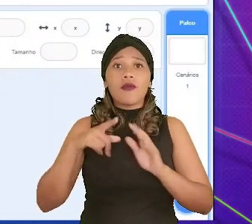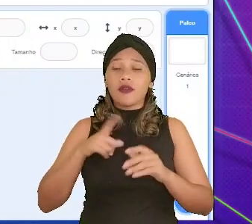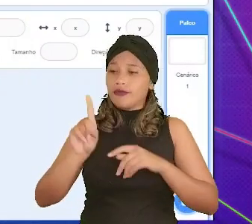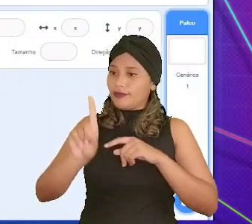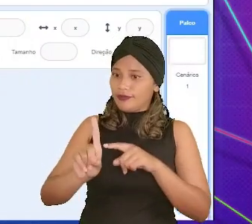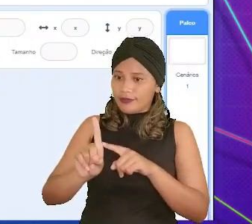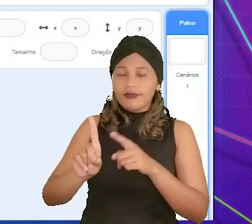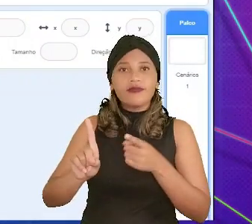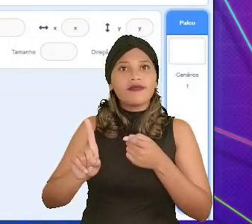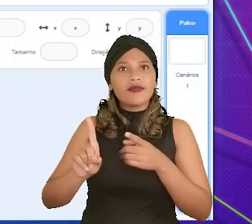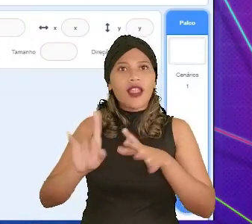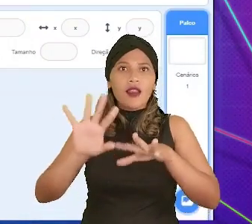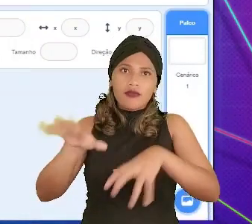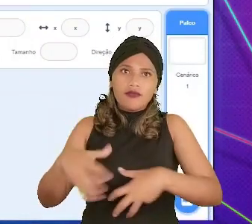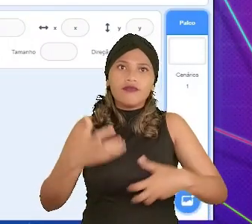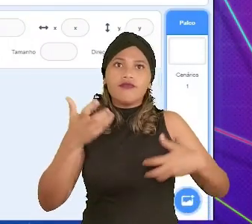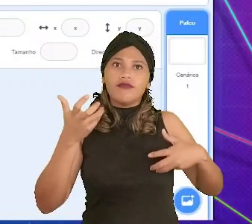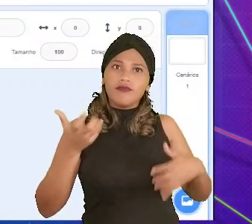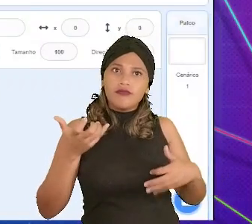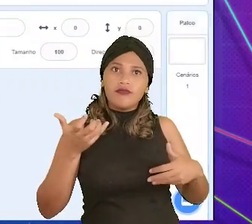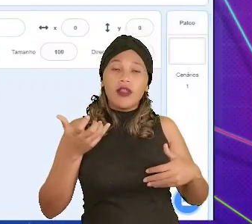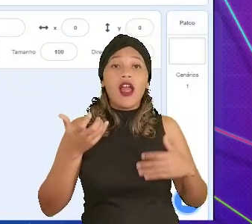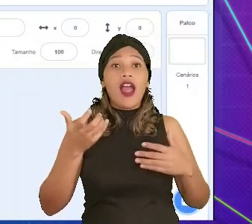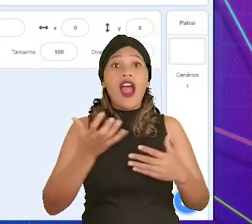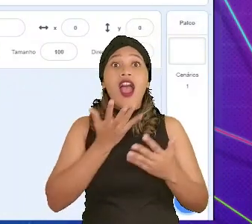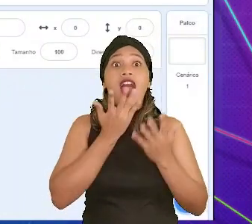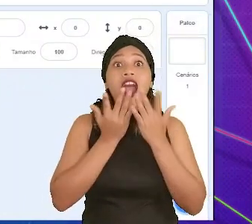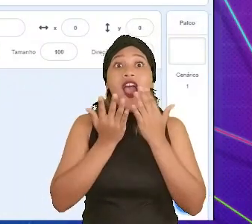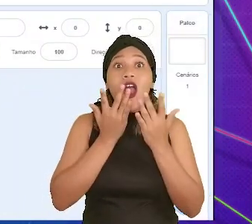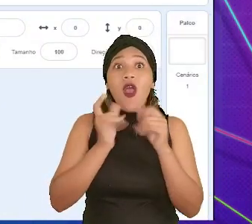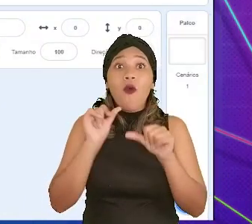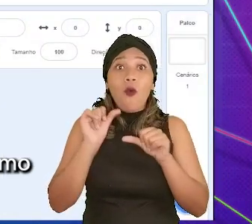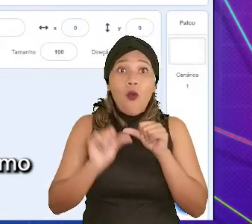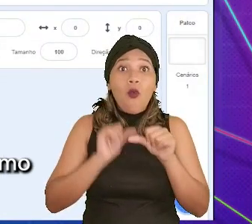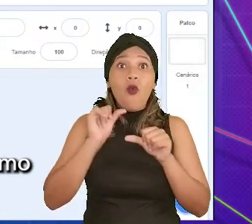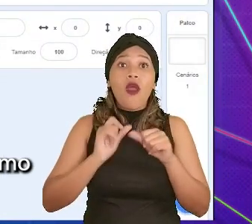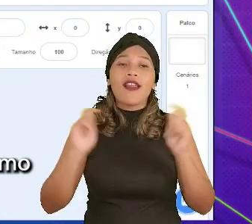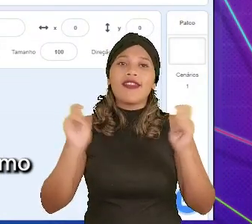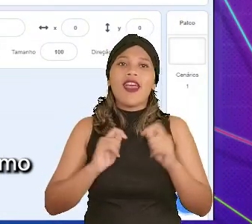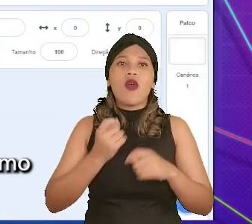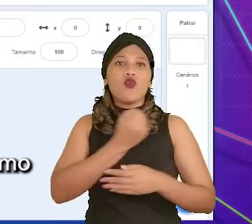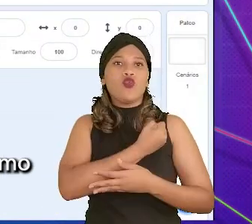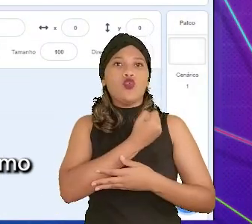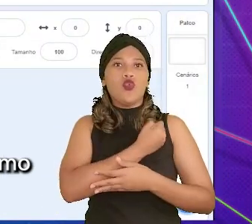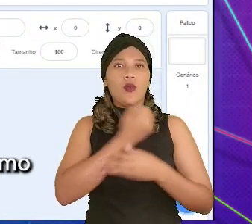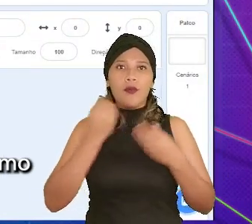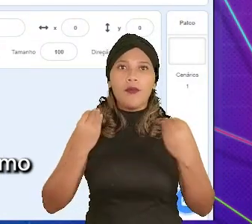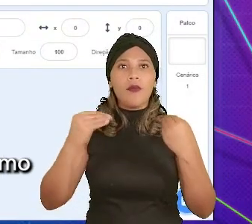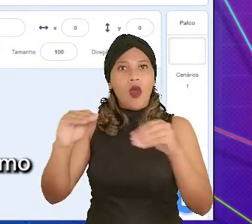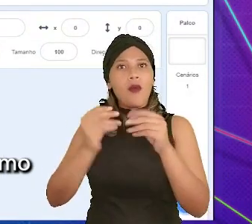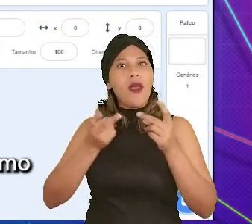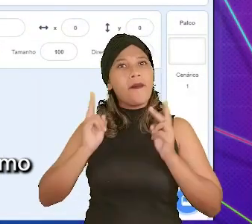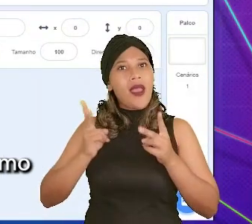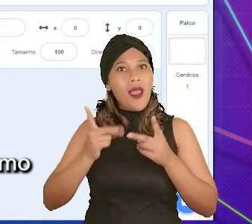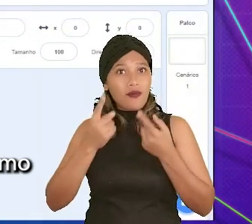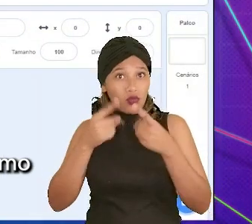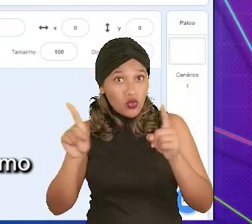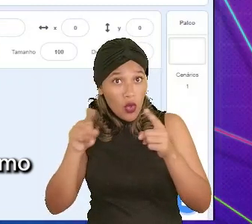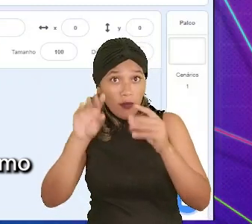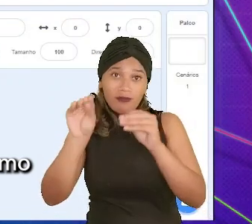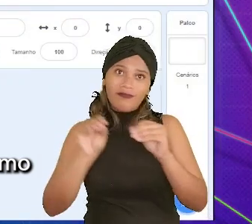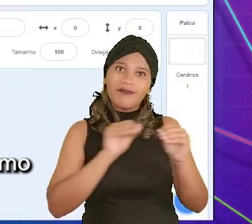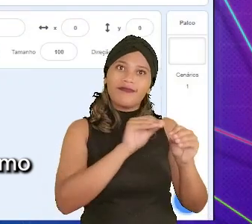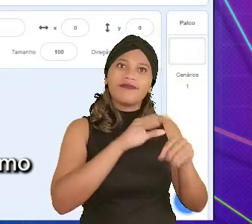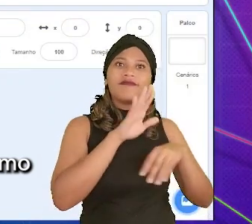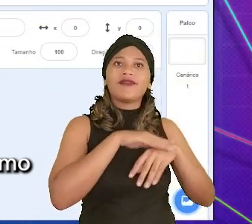personagem tocar no objeto que escolhemos, a cor de scratch card irá mudar e podemos enumerar a sequência desse mesmo som